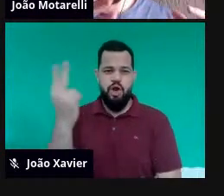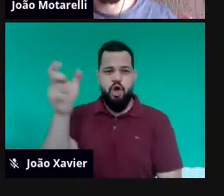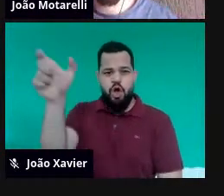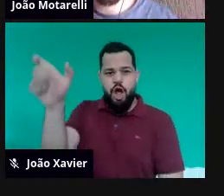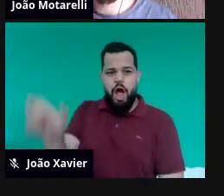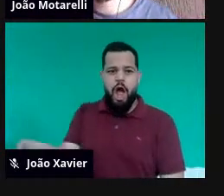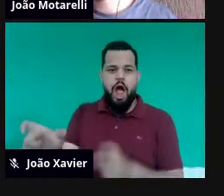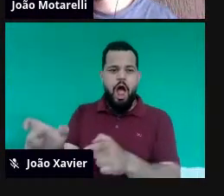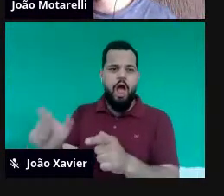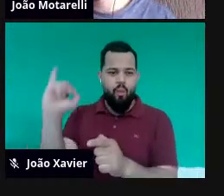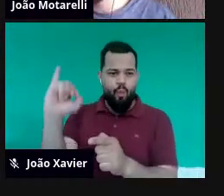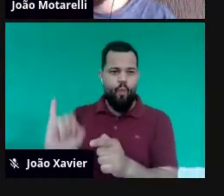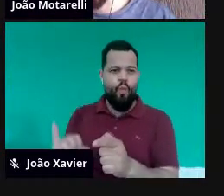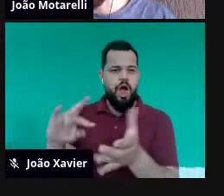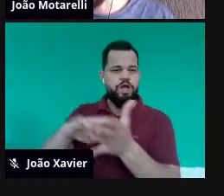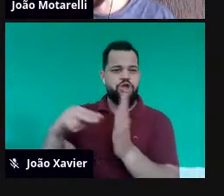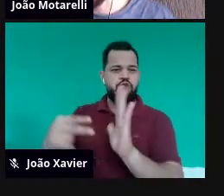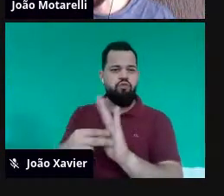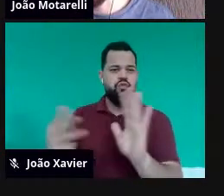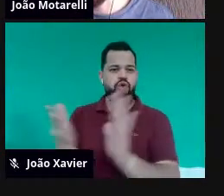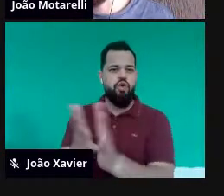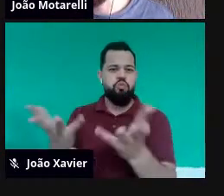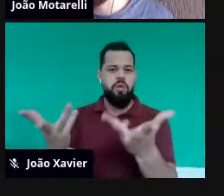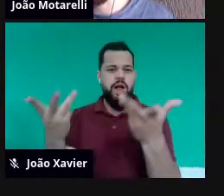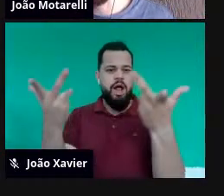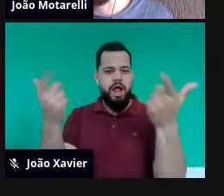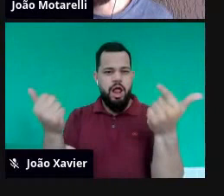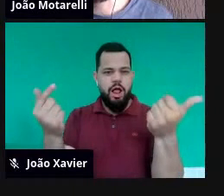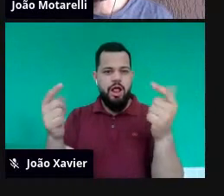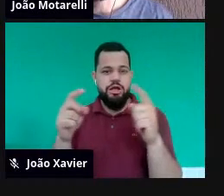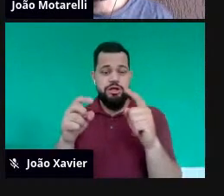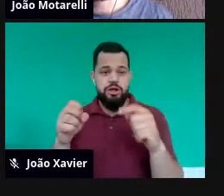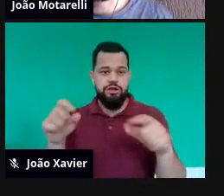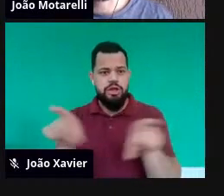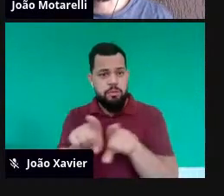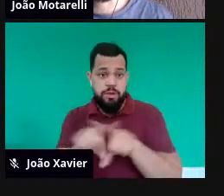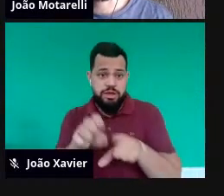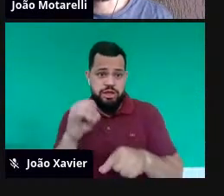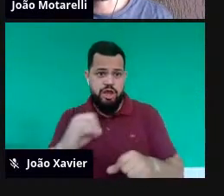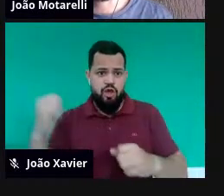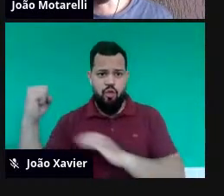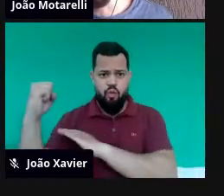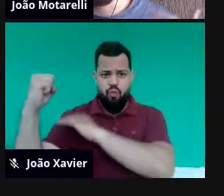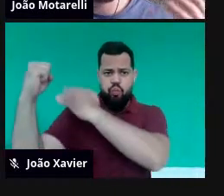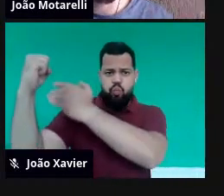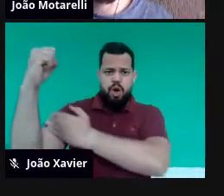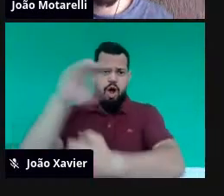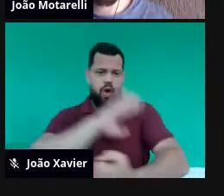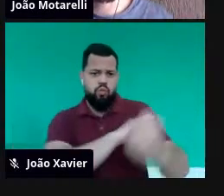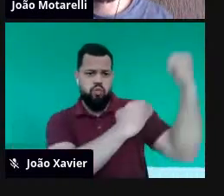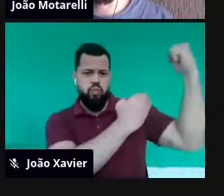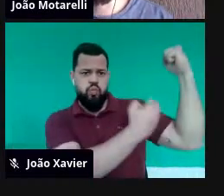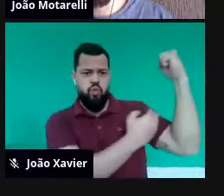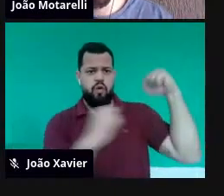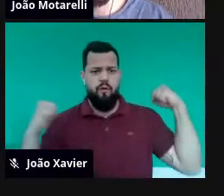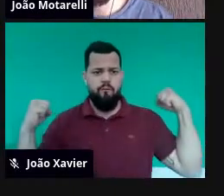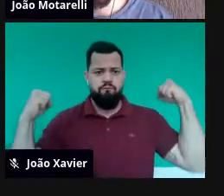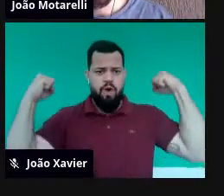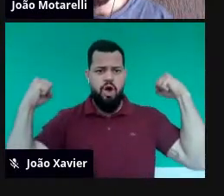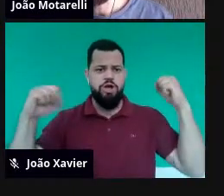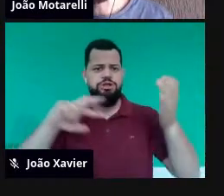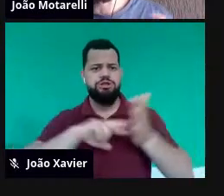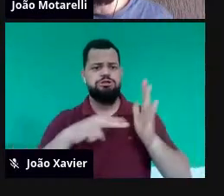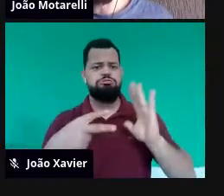mulheres é um ideal de magreza e cada vez mais vem se influenciando, né, essa característica do músculo mais aparente também para a